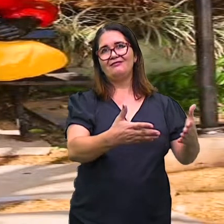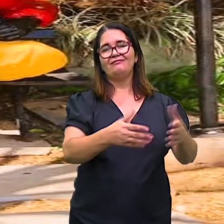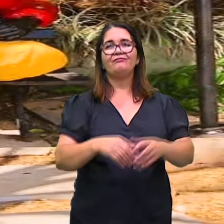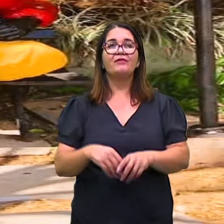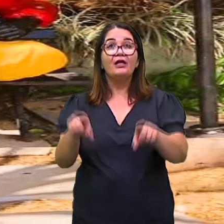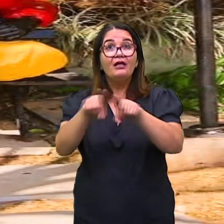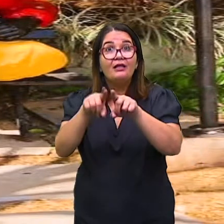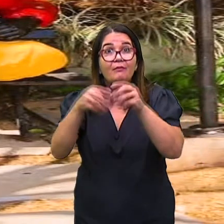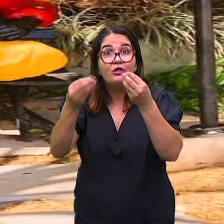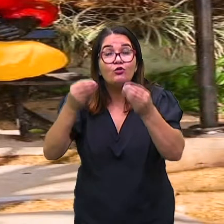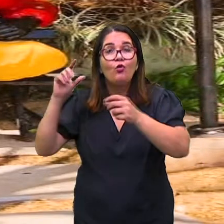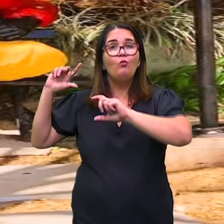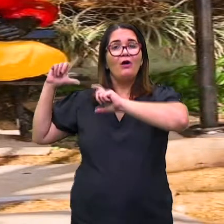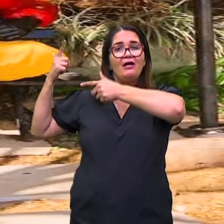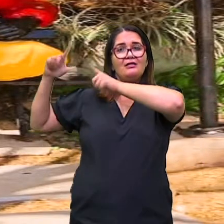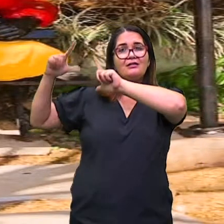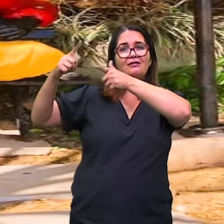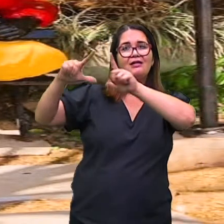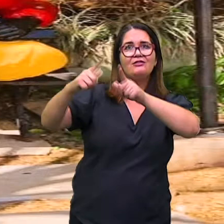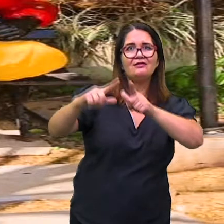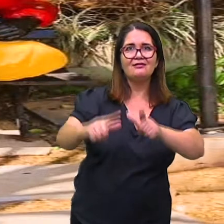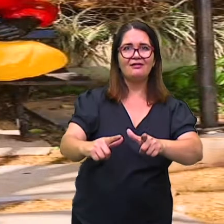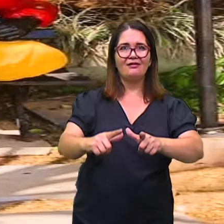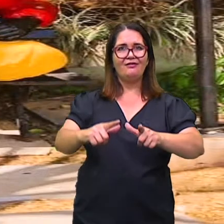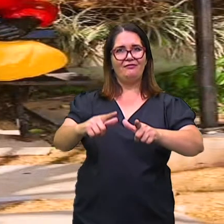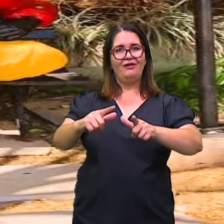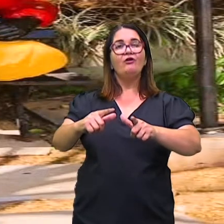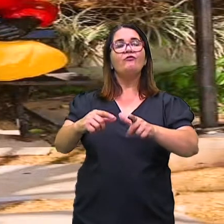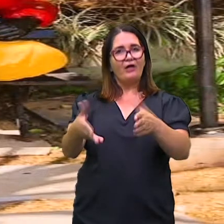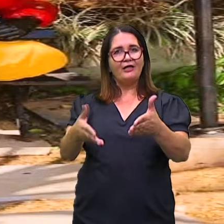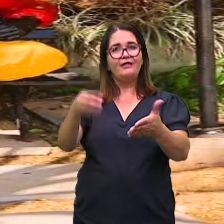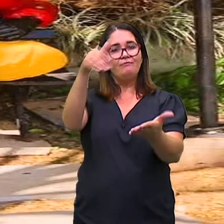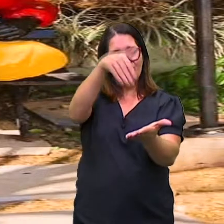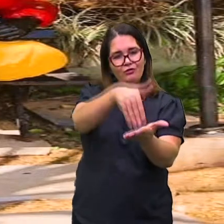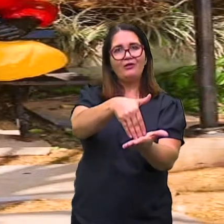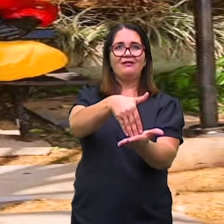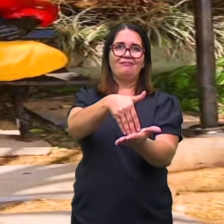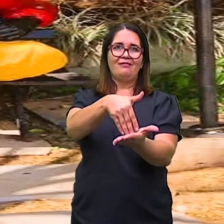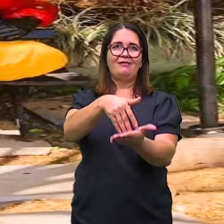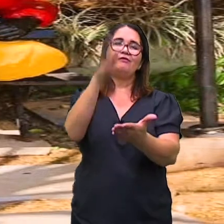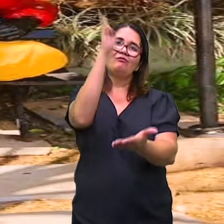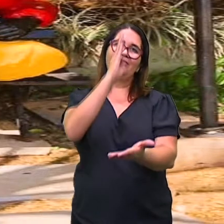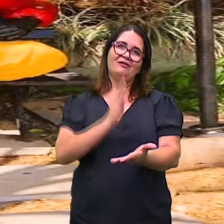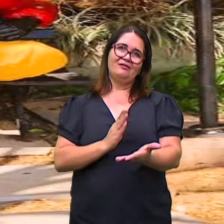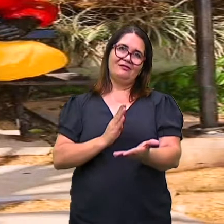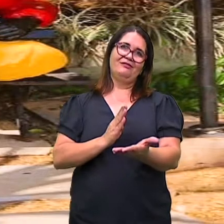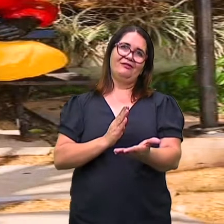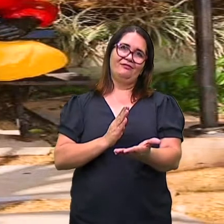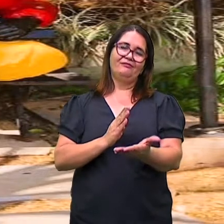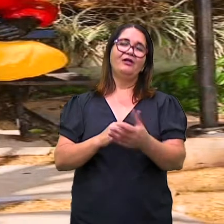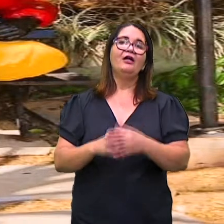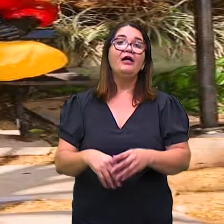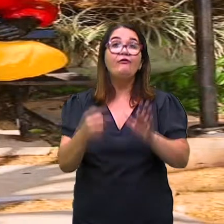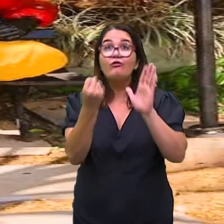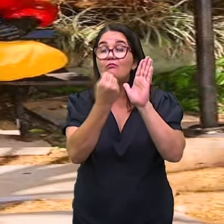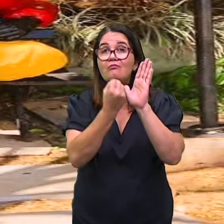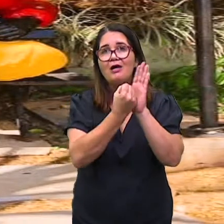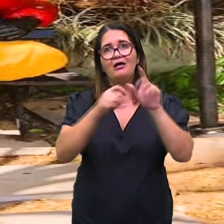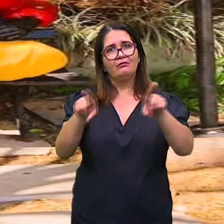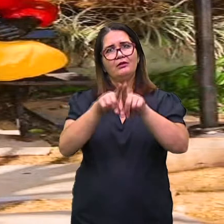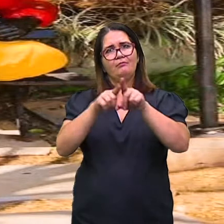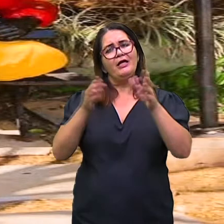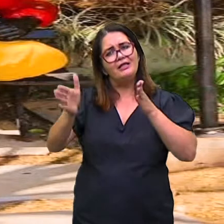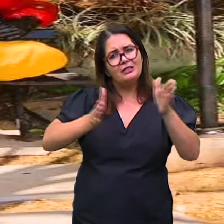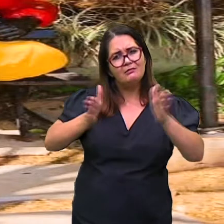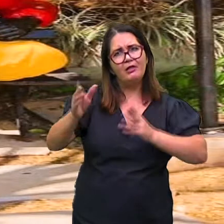onde mais se resistiu à invasão moura. E outra porque o caráter centralizador